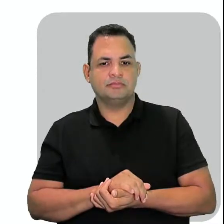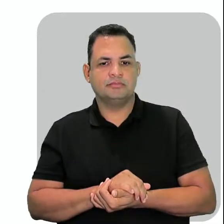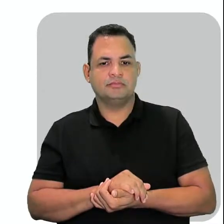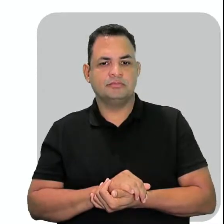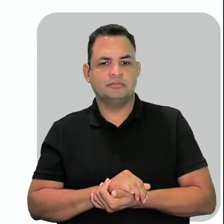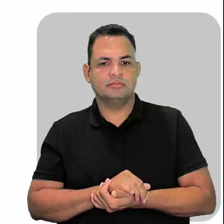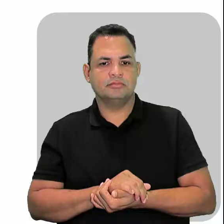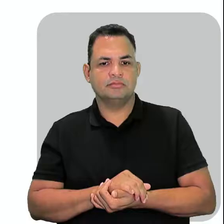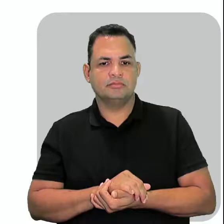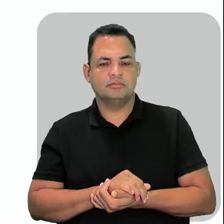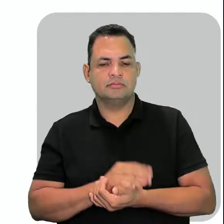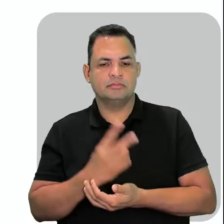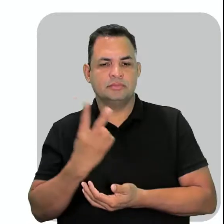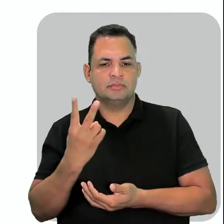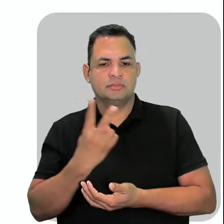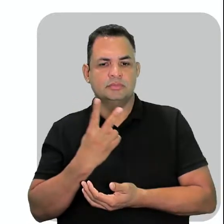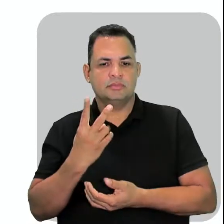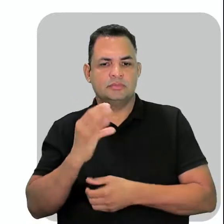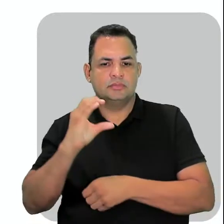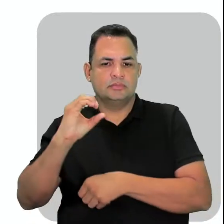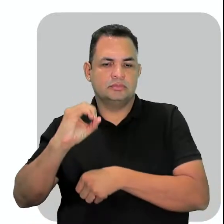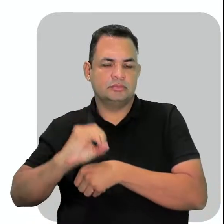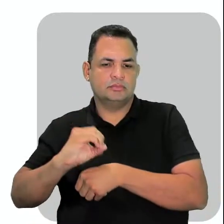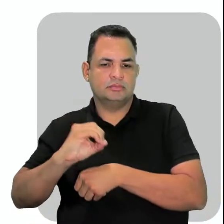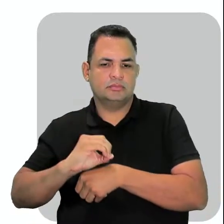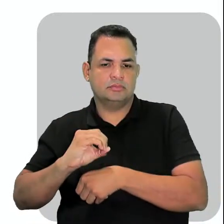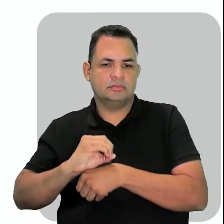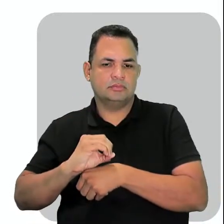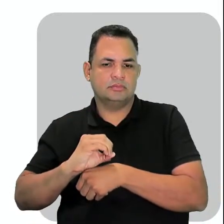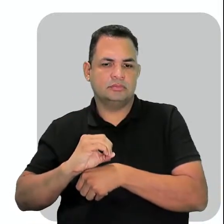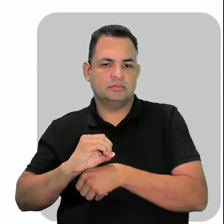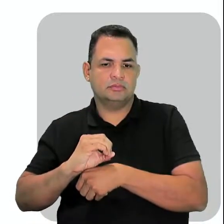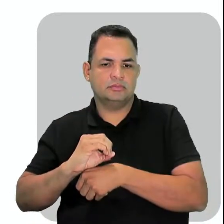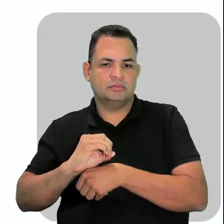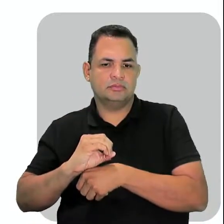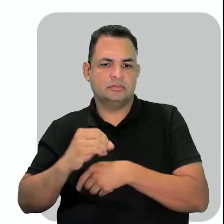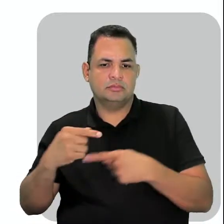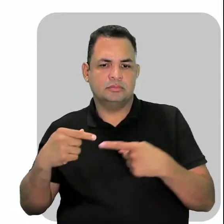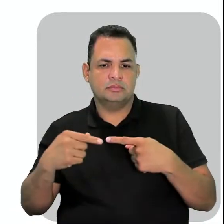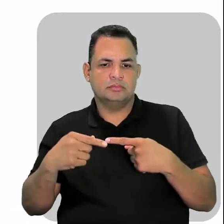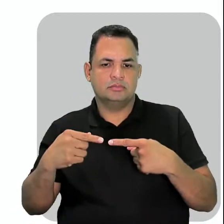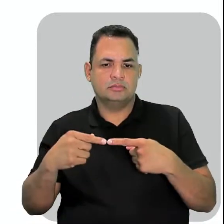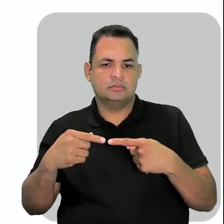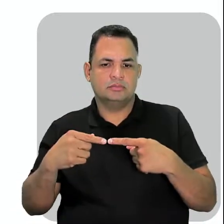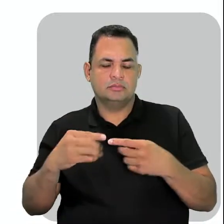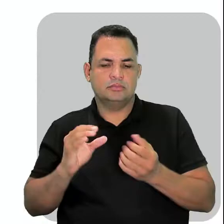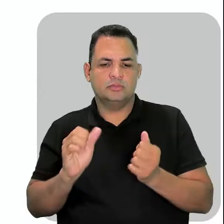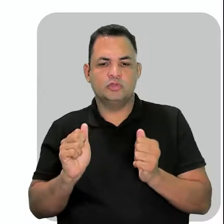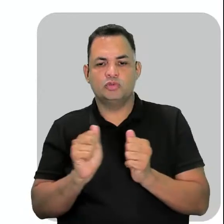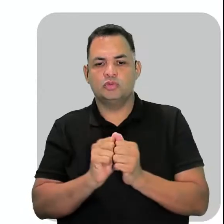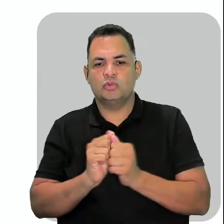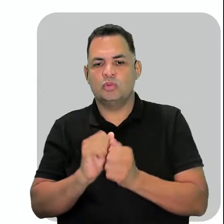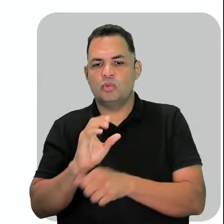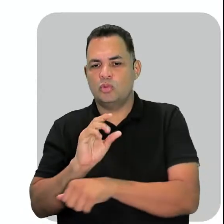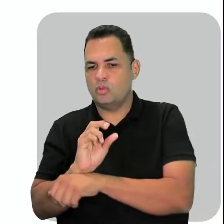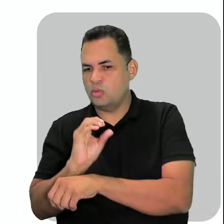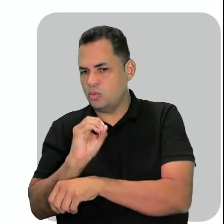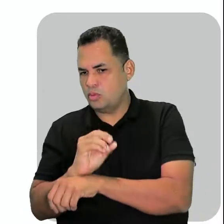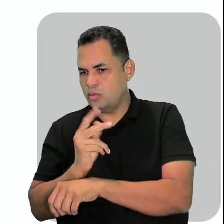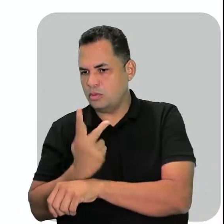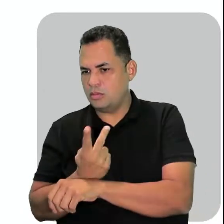ó. A dupla oxigênio e aqui a ligação simples com a hidroxila, né?